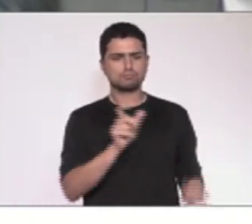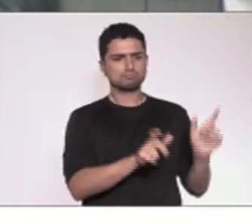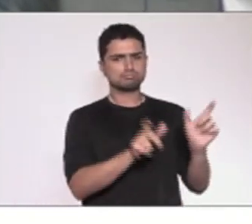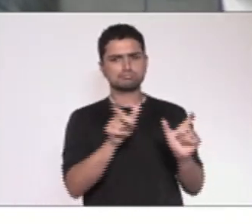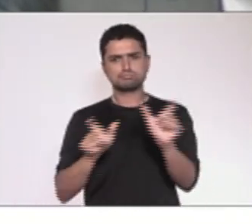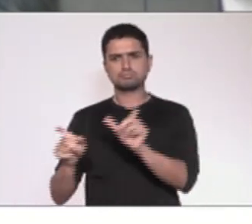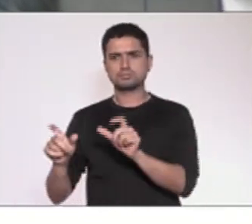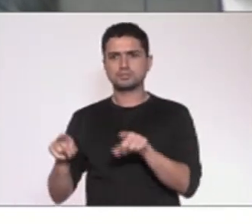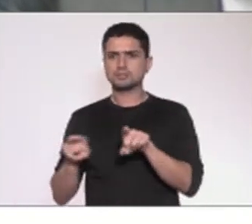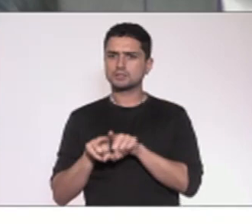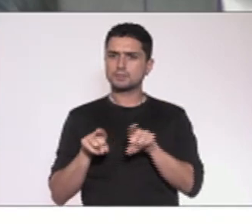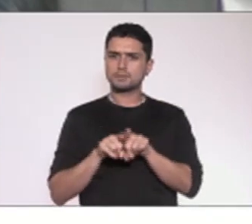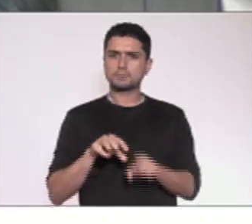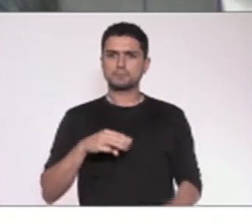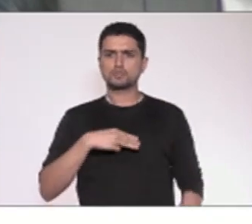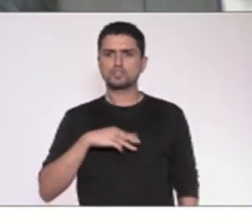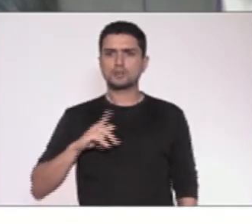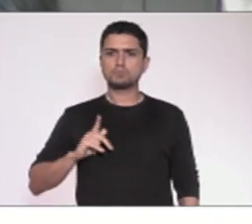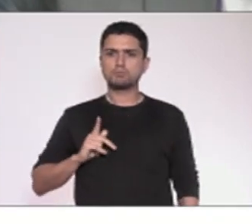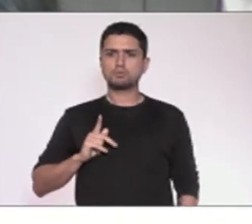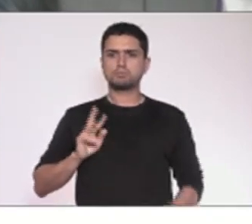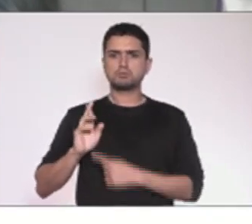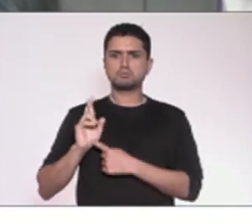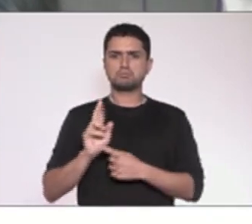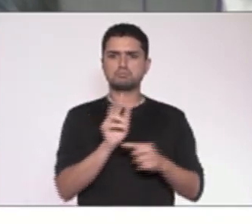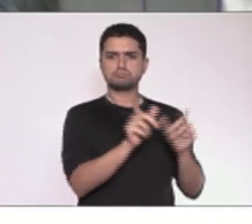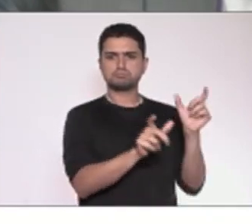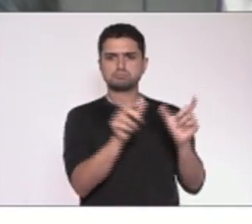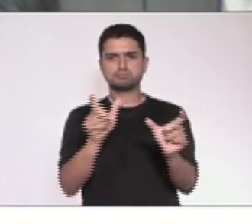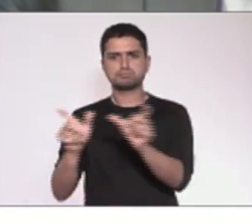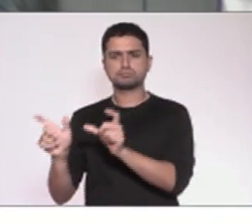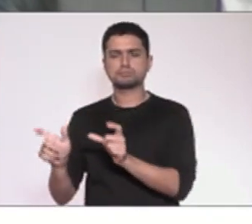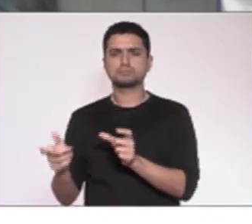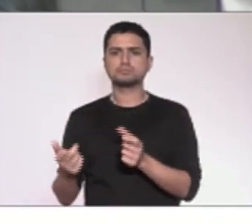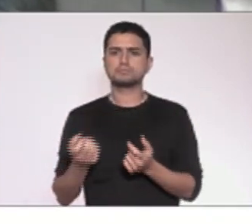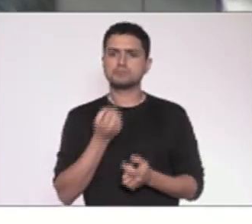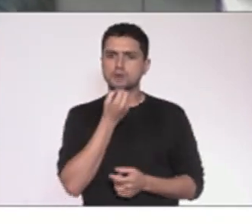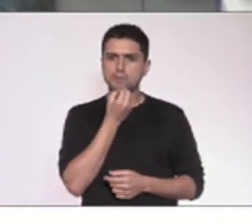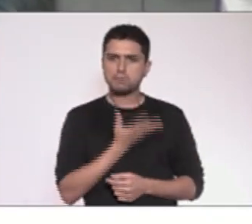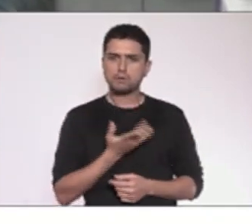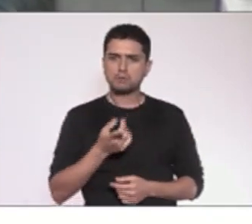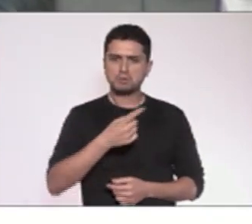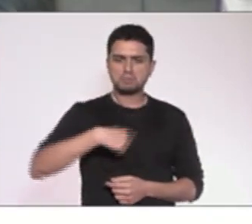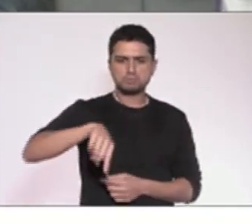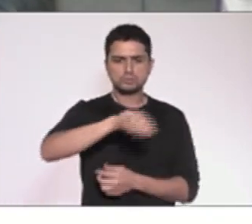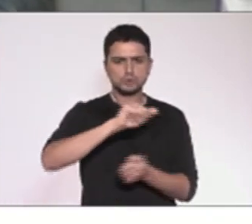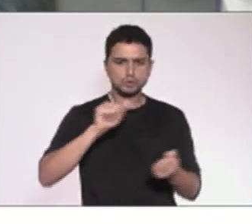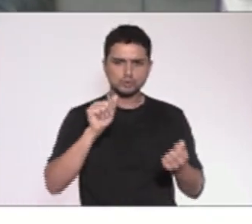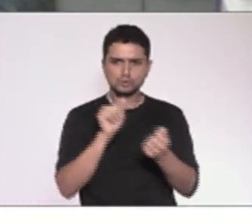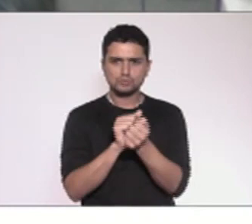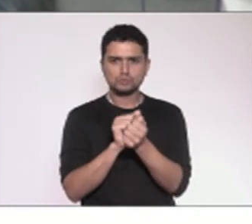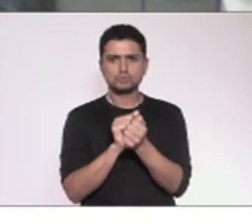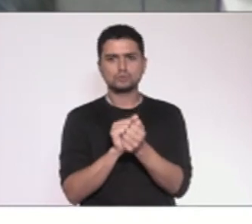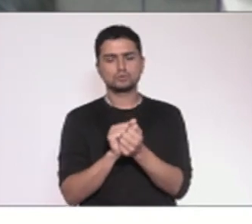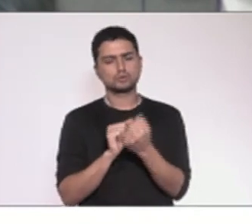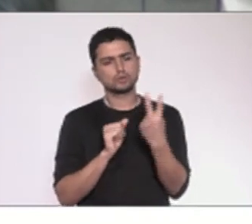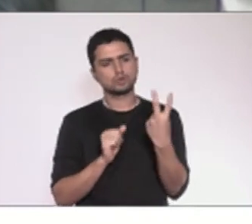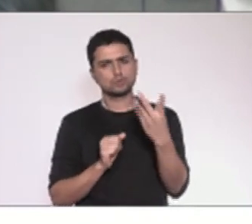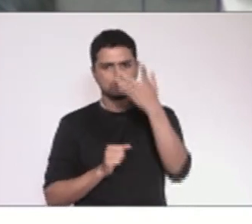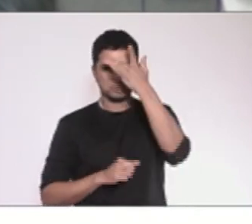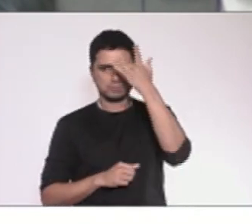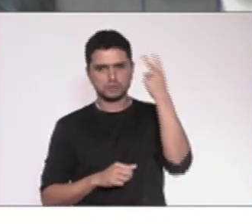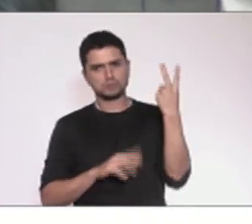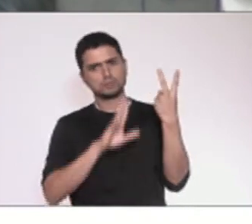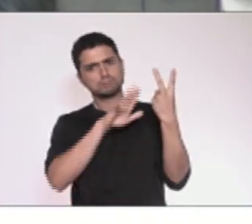inúmeros membros do Ministério Público, para saudar duas pessoas muito queridas e